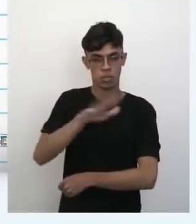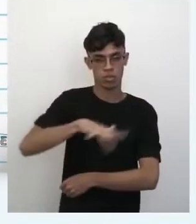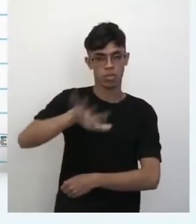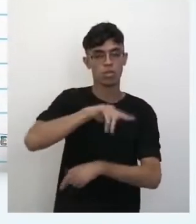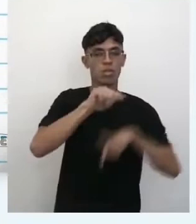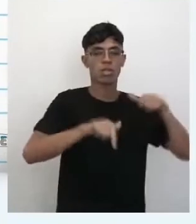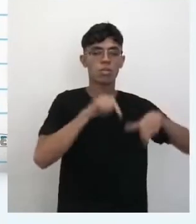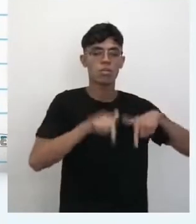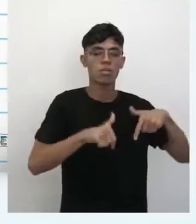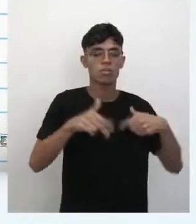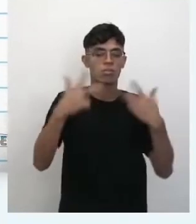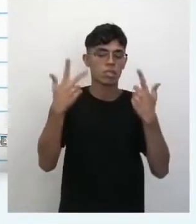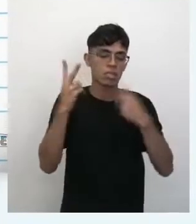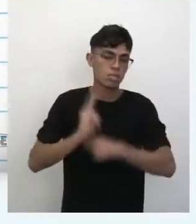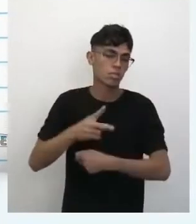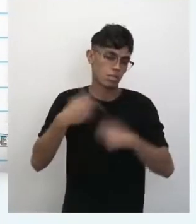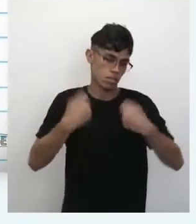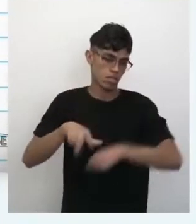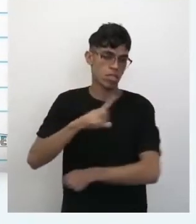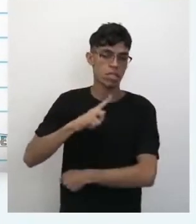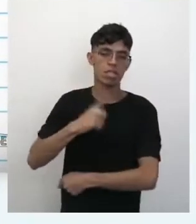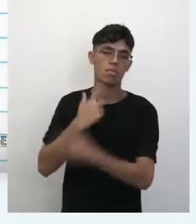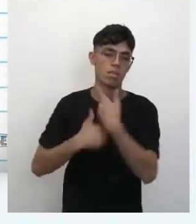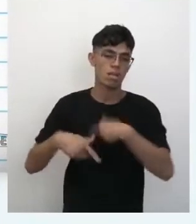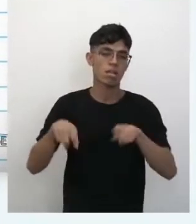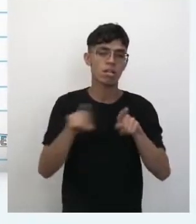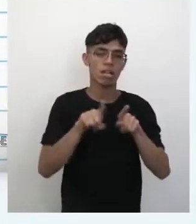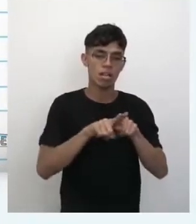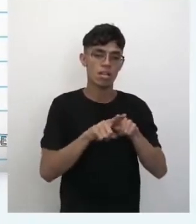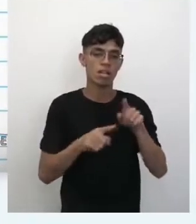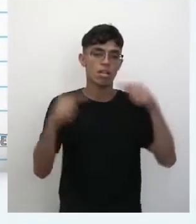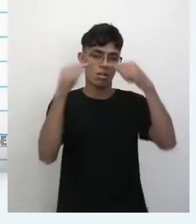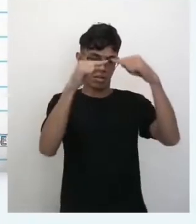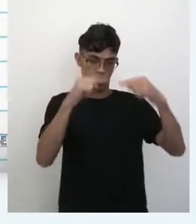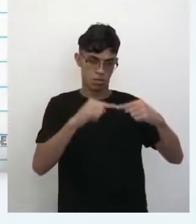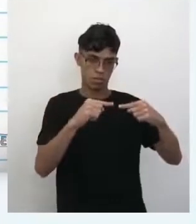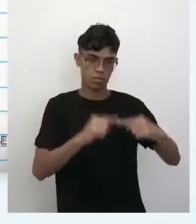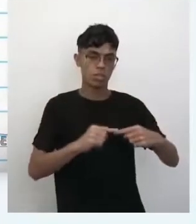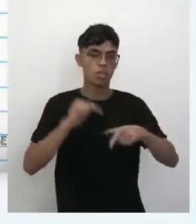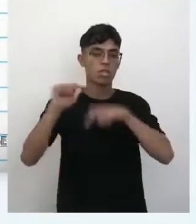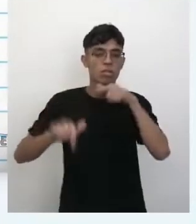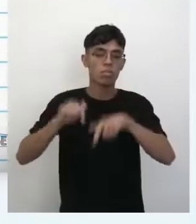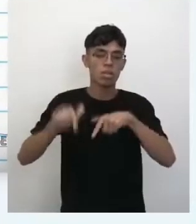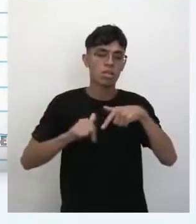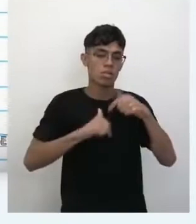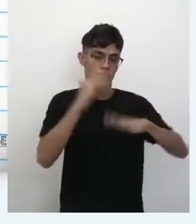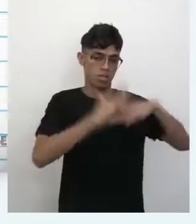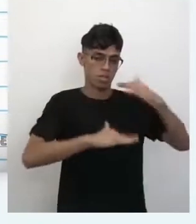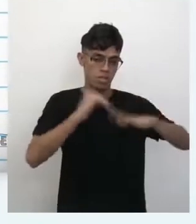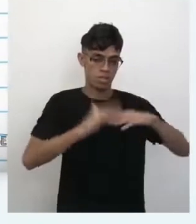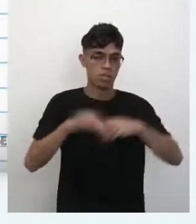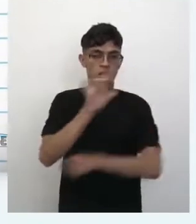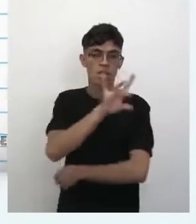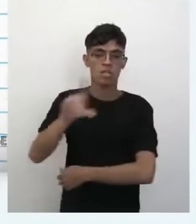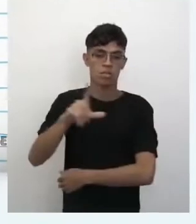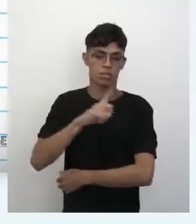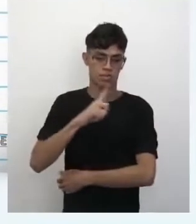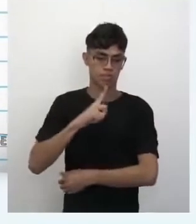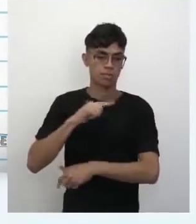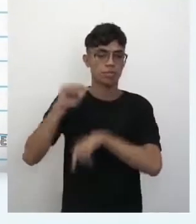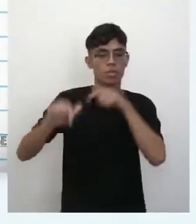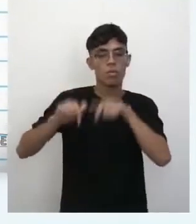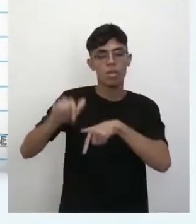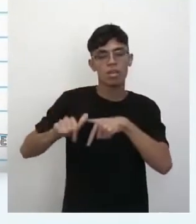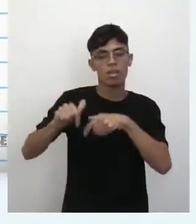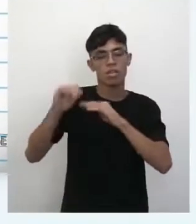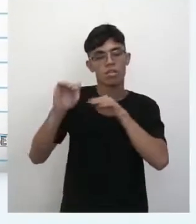ser almejado sempre. A produtividade, por sua vez, é relacionada com a eficiência e eficácia do trabalho. Assim, o emprego pleno